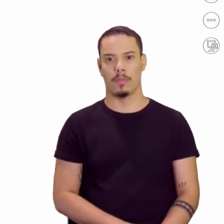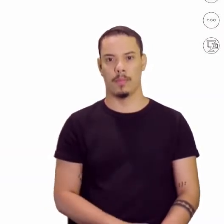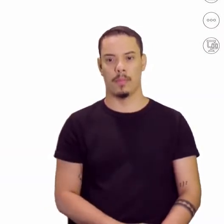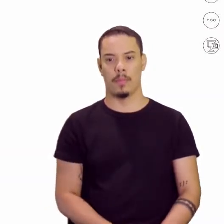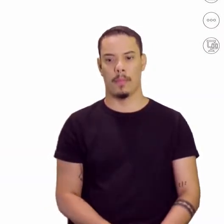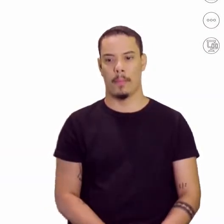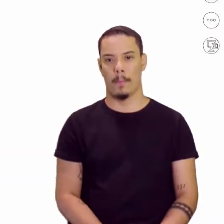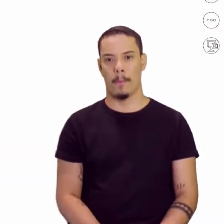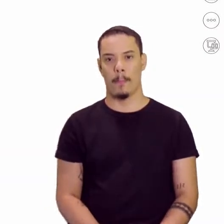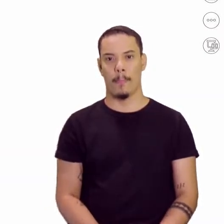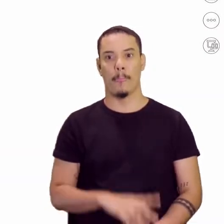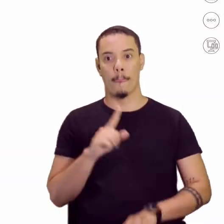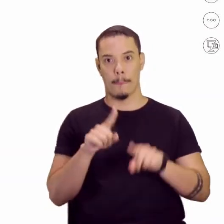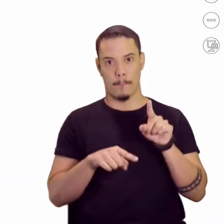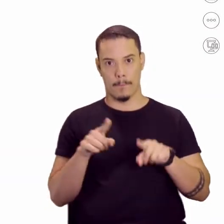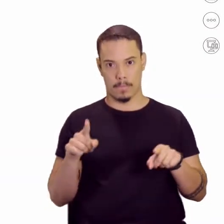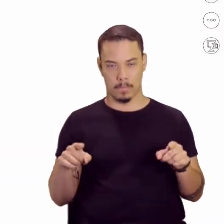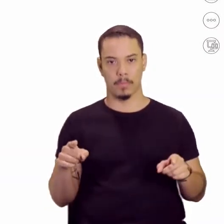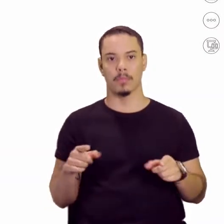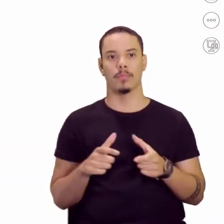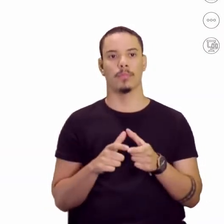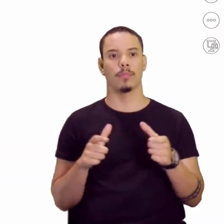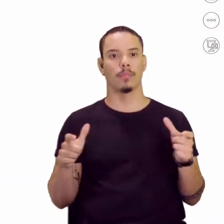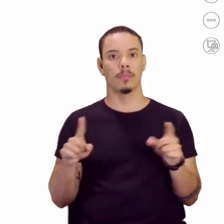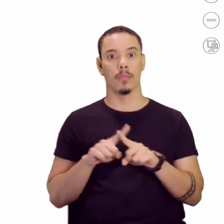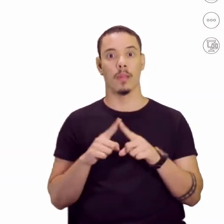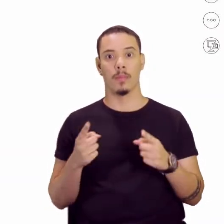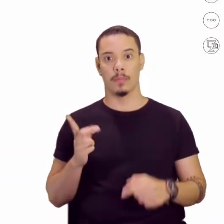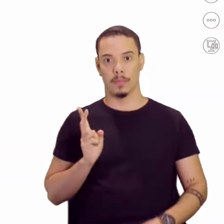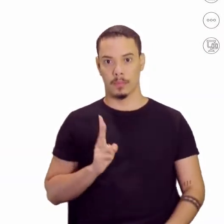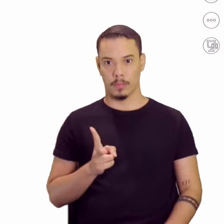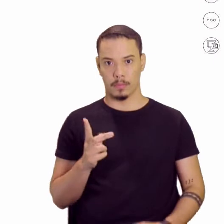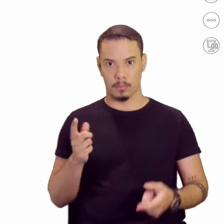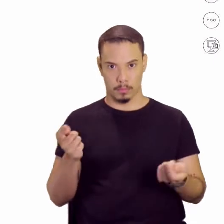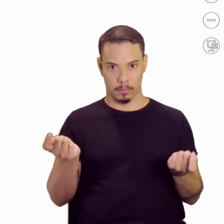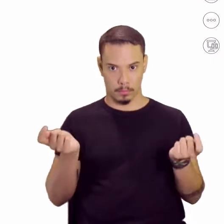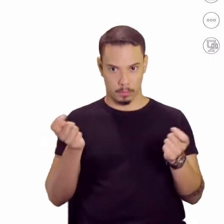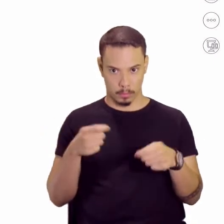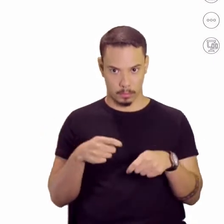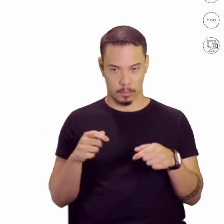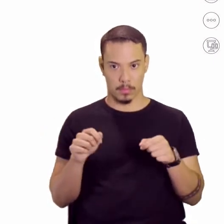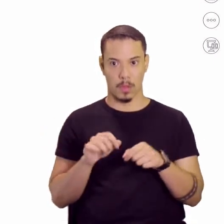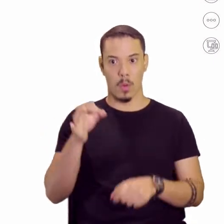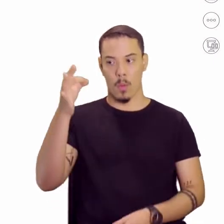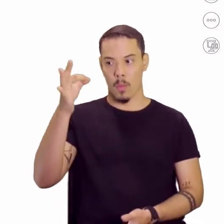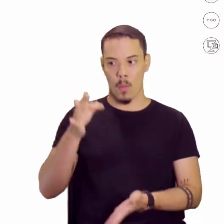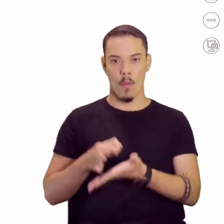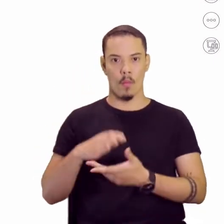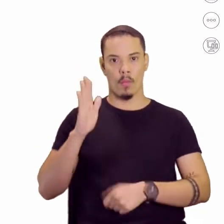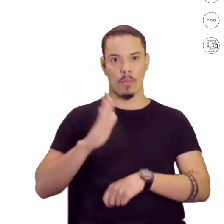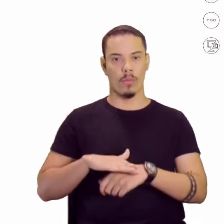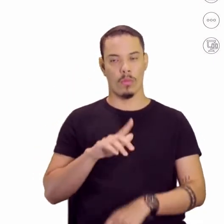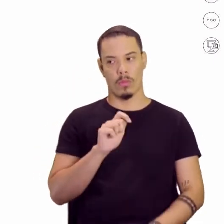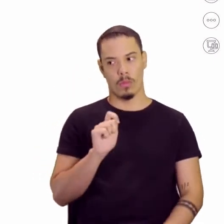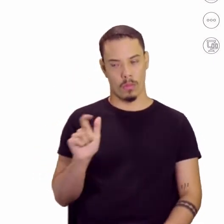Exatamente. Uma variação de velocidade grande, né? Mas continuando, é possível uma moeda acelerar mais do que aquele automóvel esportivo lá da figura